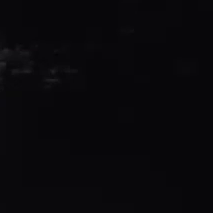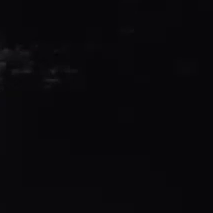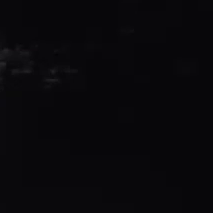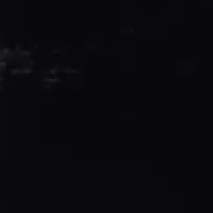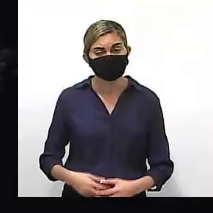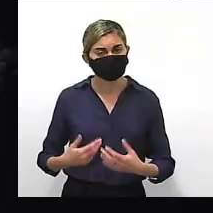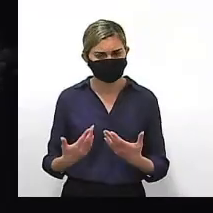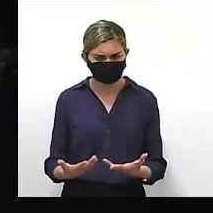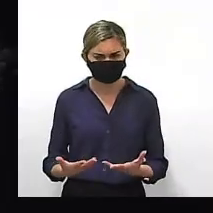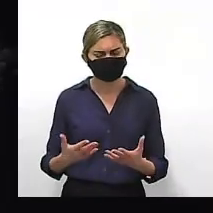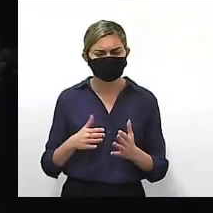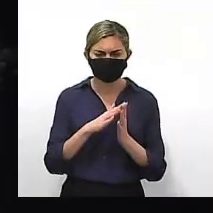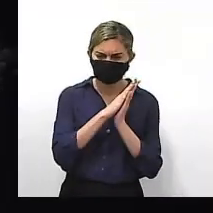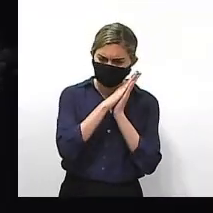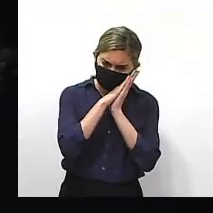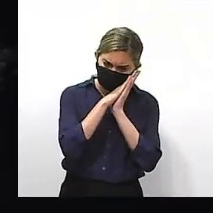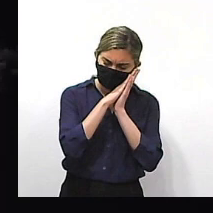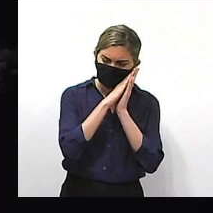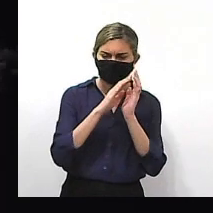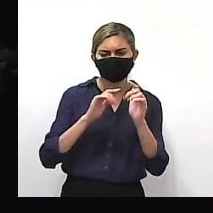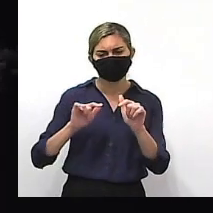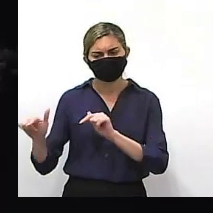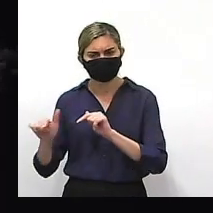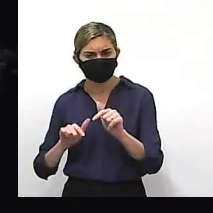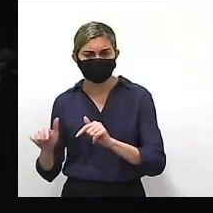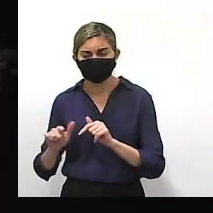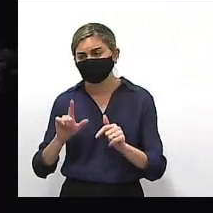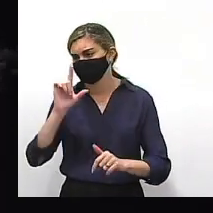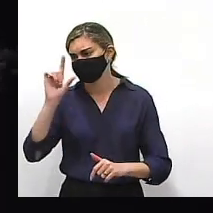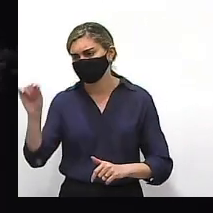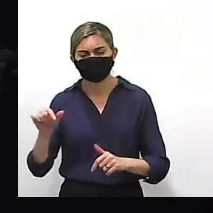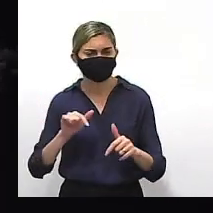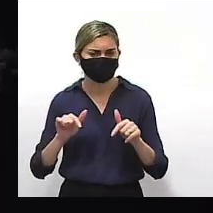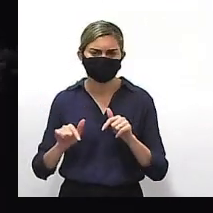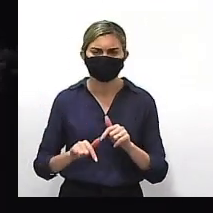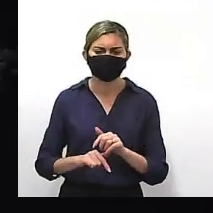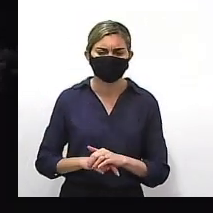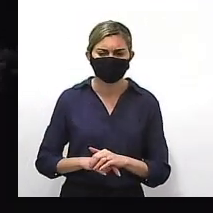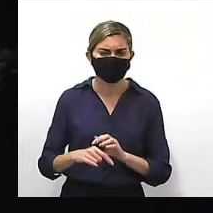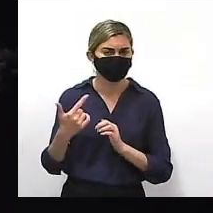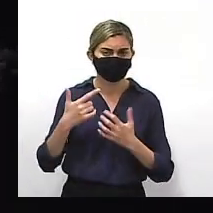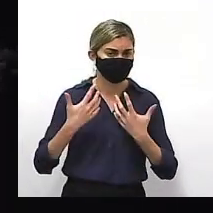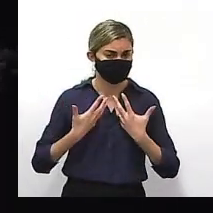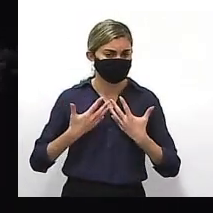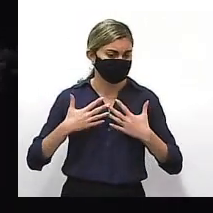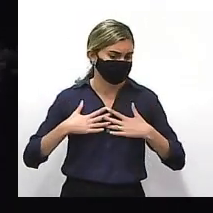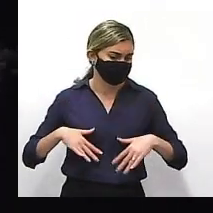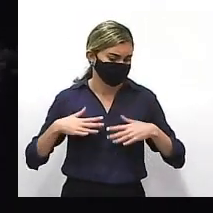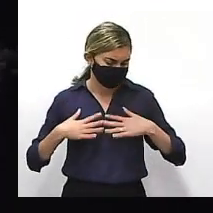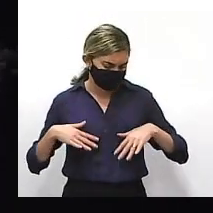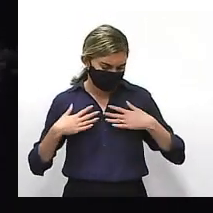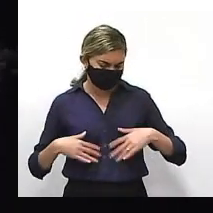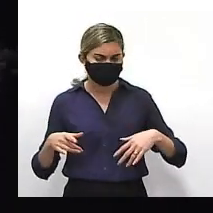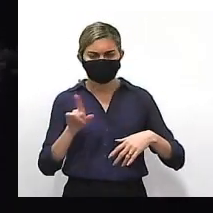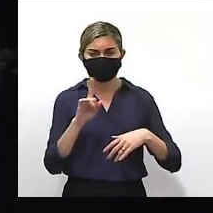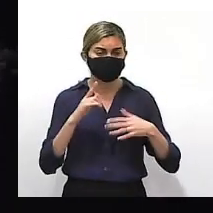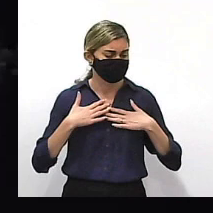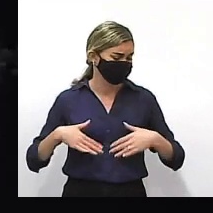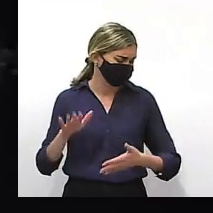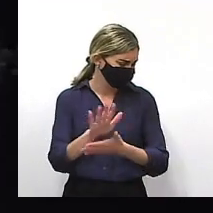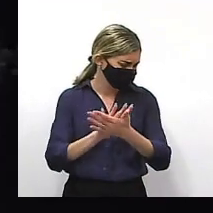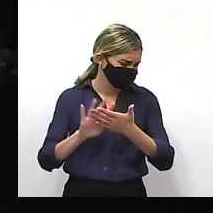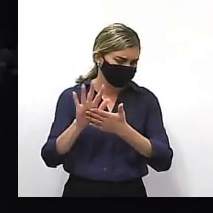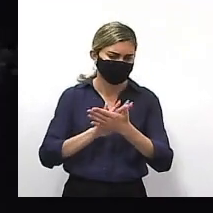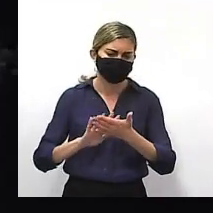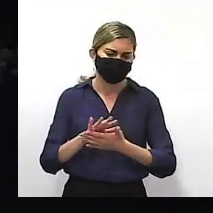A gente dorme sonhando com trabalho e acorda sonhando com trabalho. Não tem descanso não, não pode descansar a mente para nada.